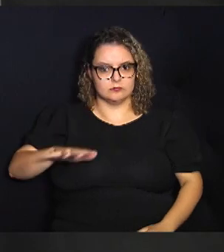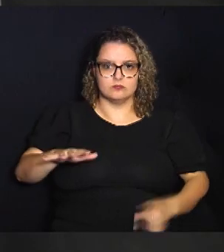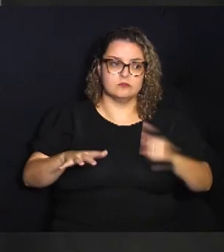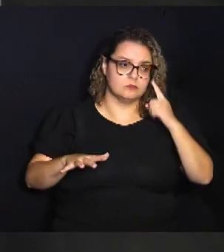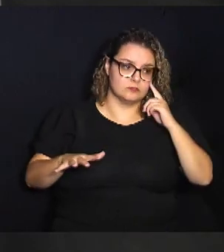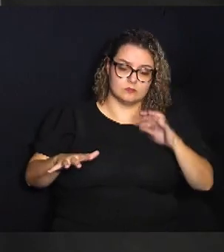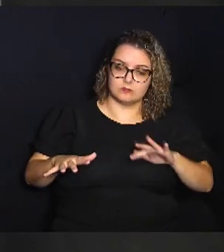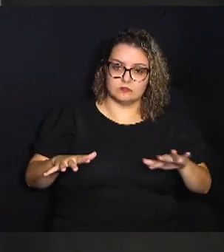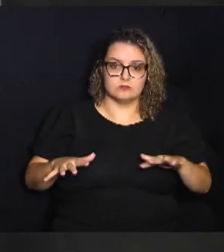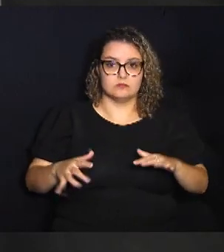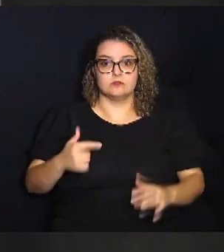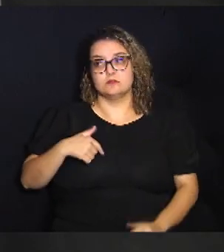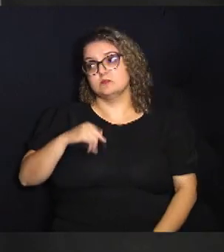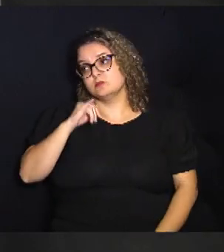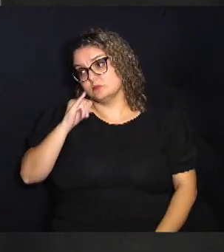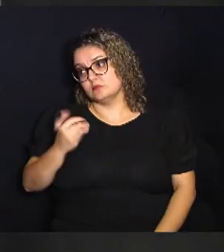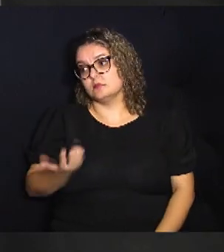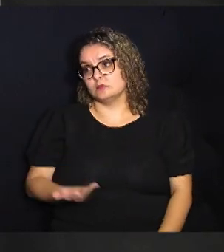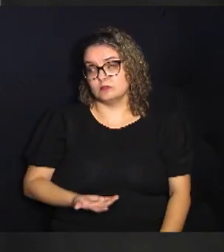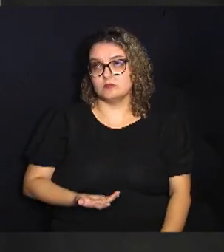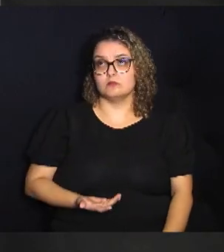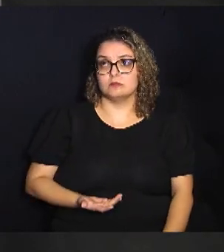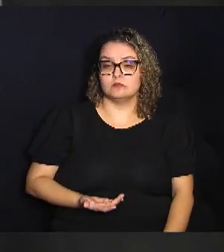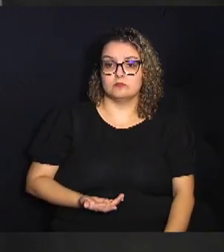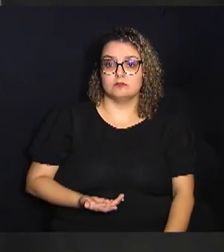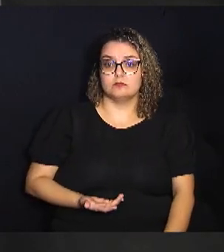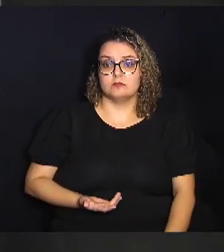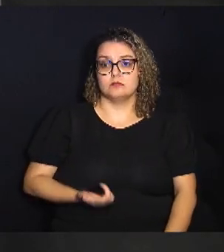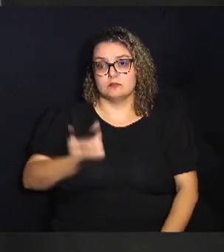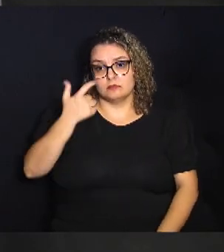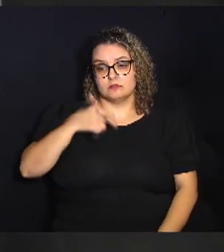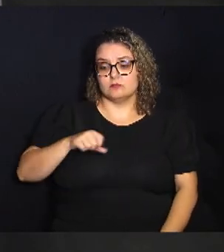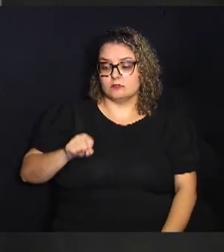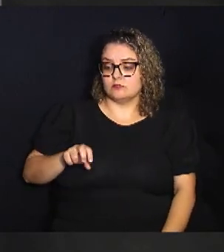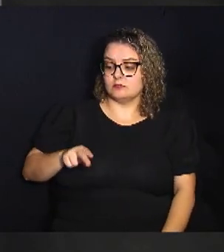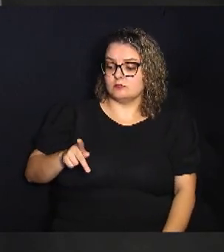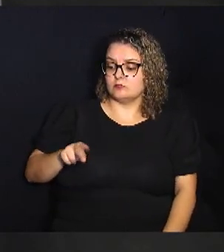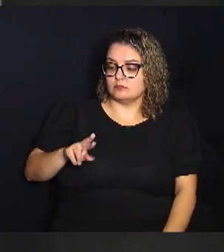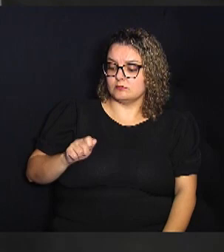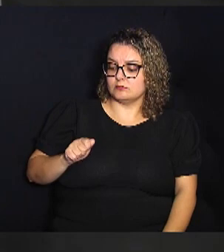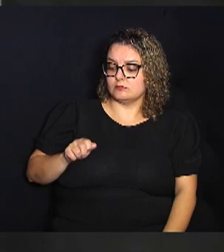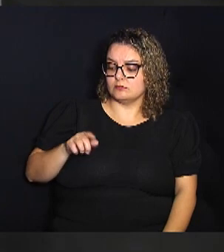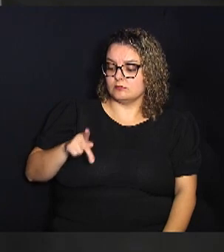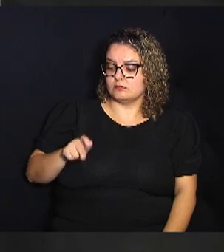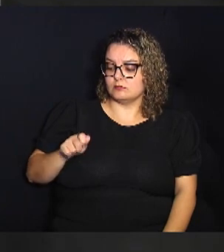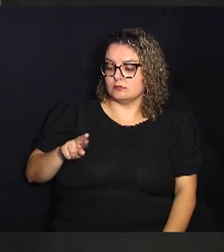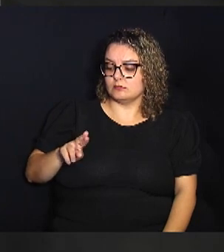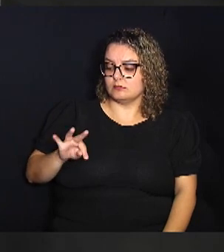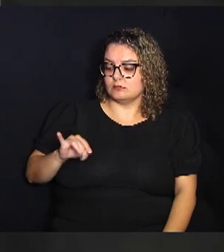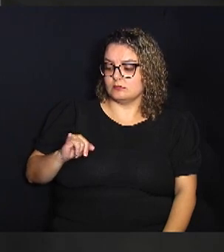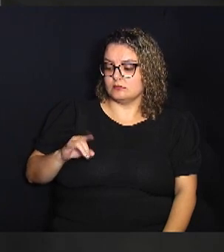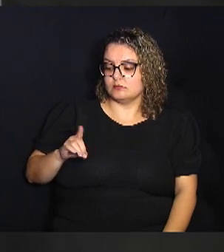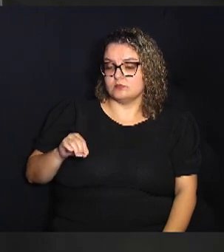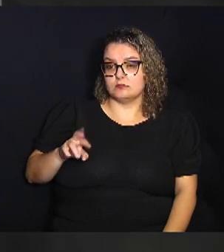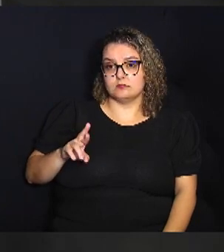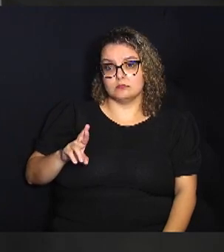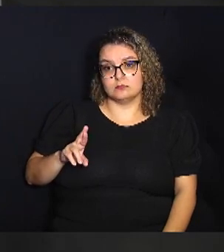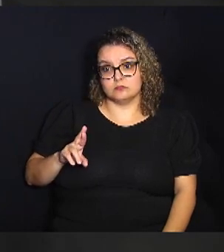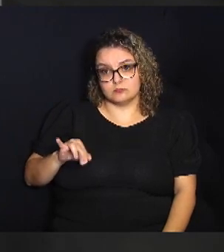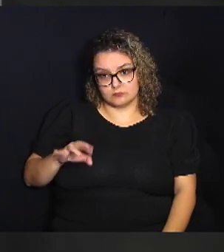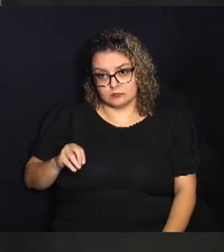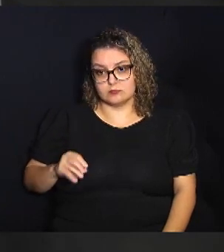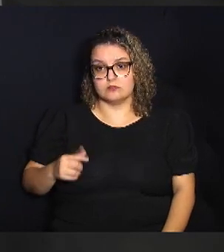E eu digo que sou suprapartidário, estou ali em nome da